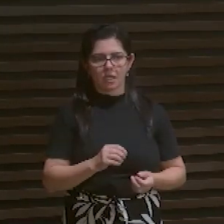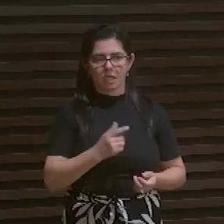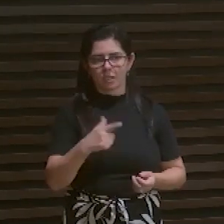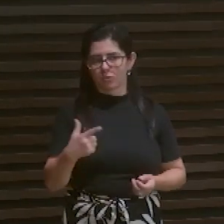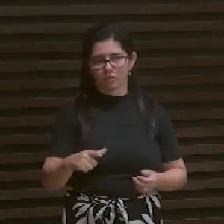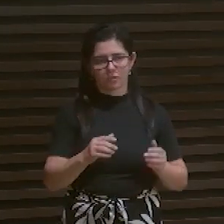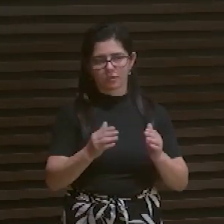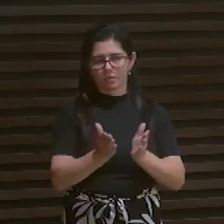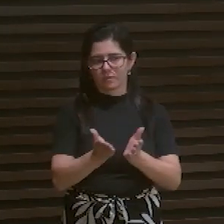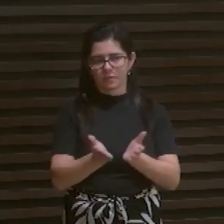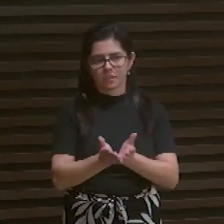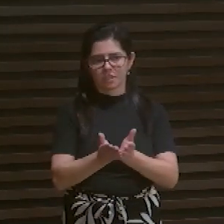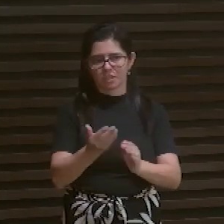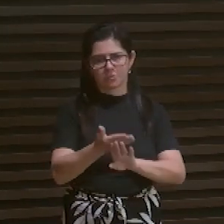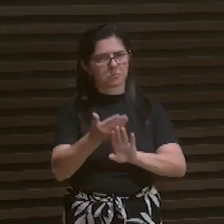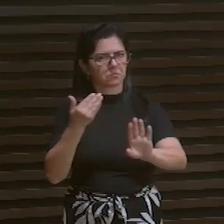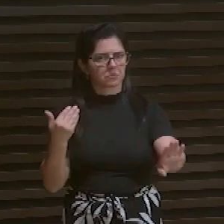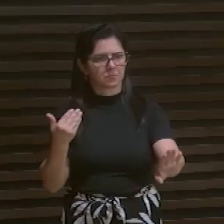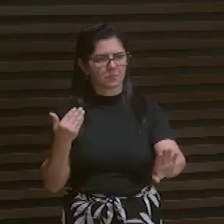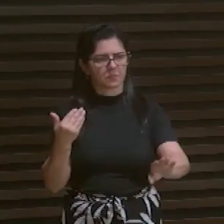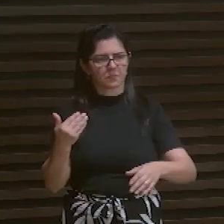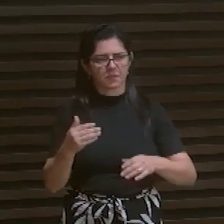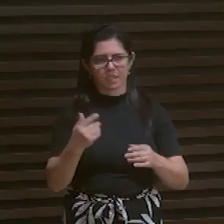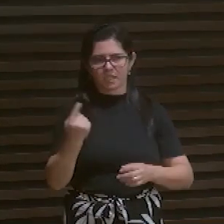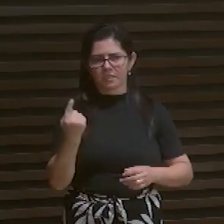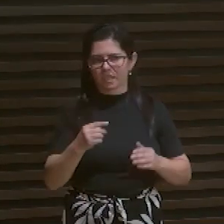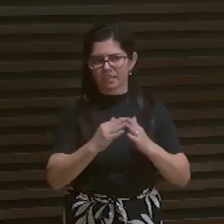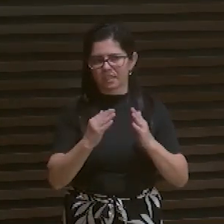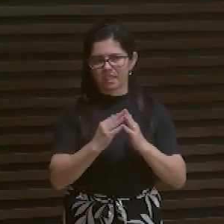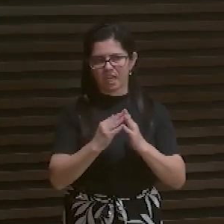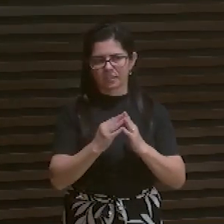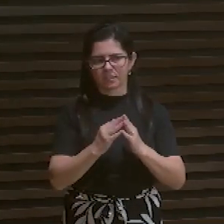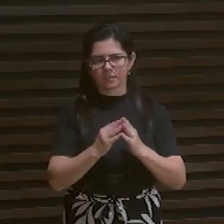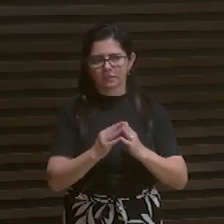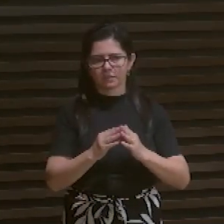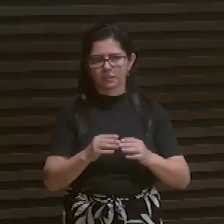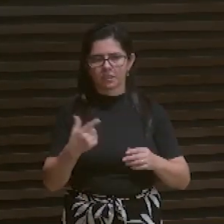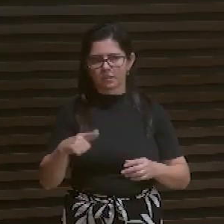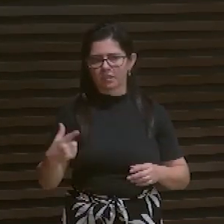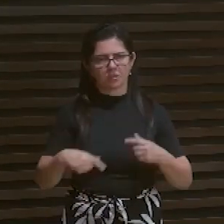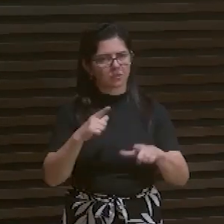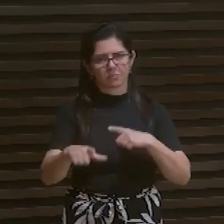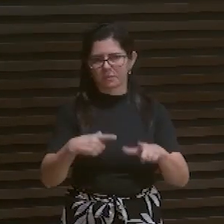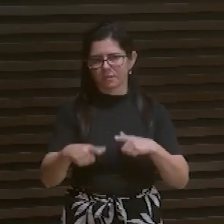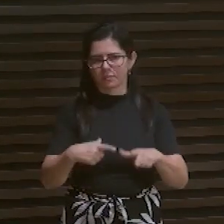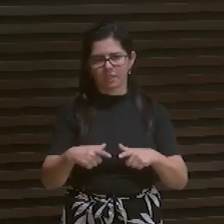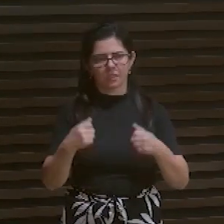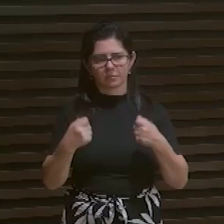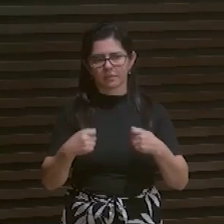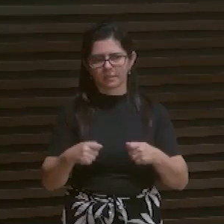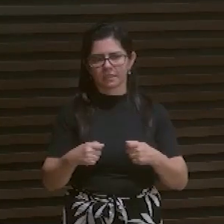e sozinho, em casa, online, sem serviço, sem atrito, sem cooperação na lavoura. Precisamos trabalhar na construção.